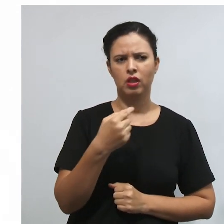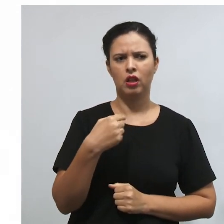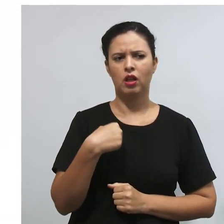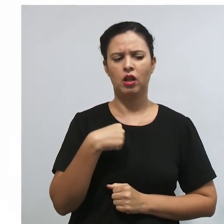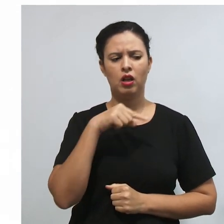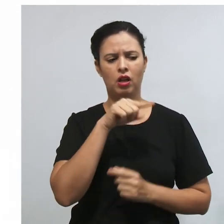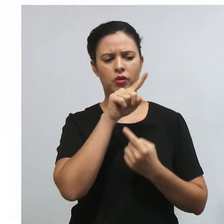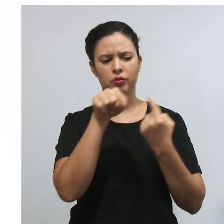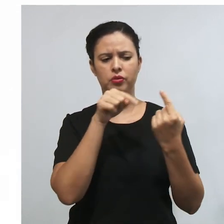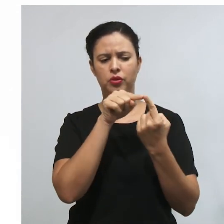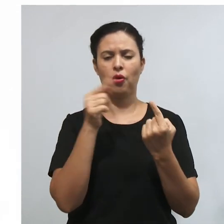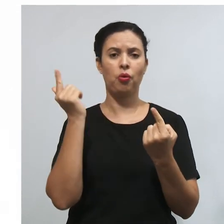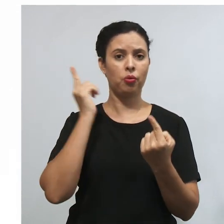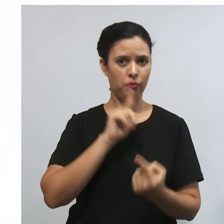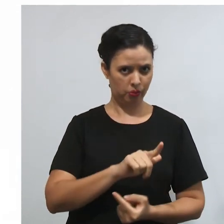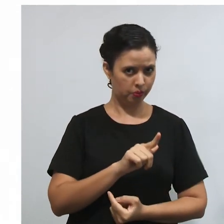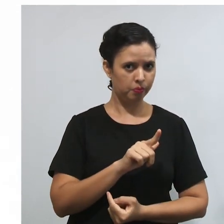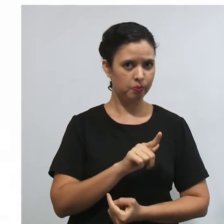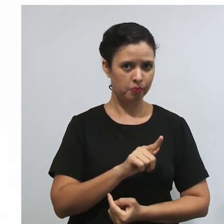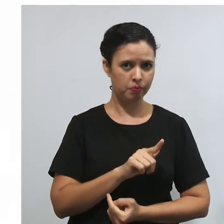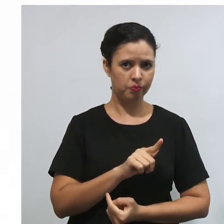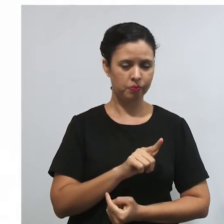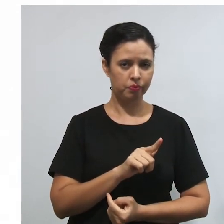esses objetivos foram alcançados?